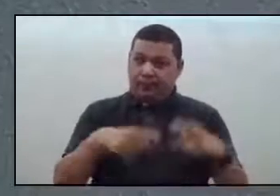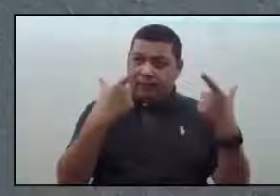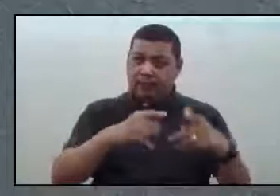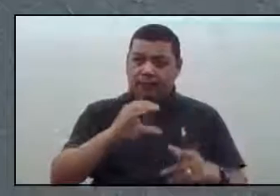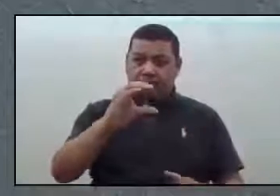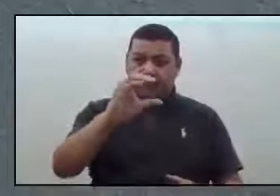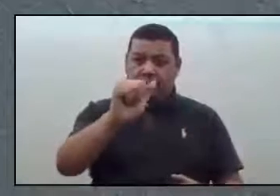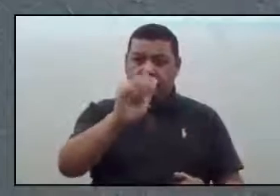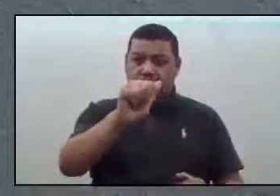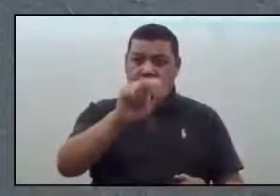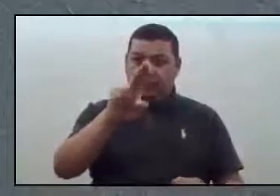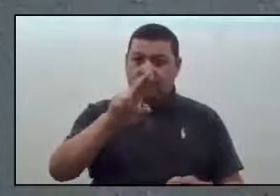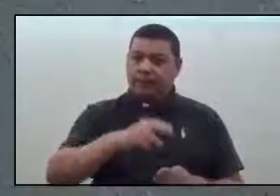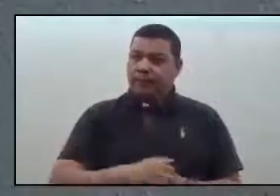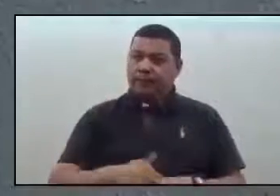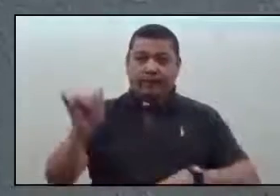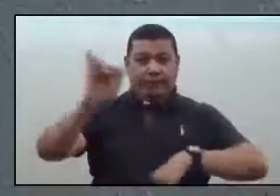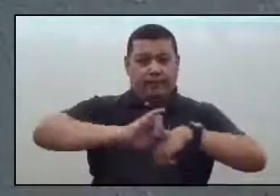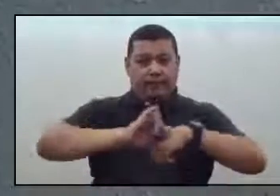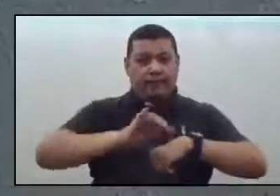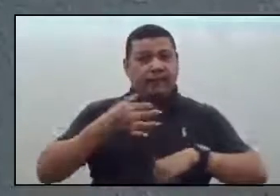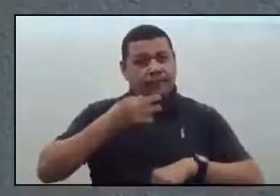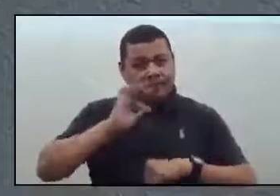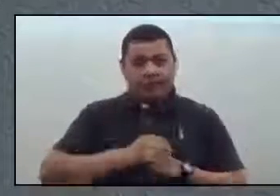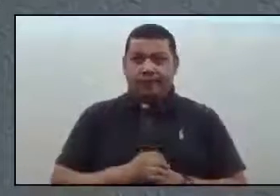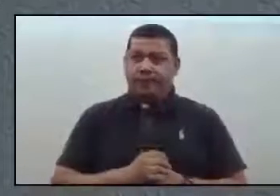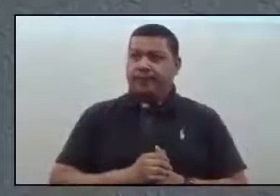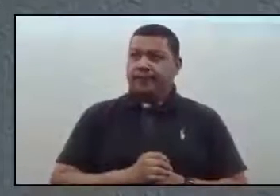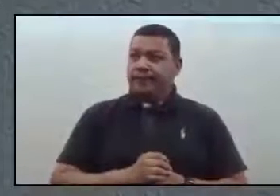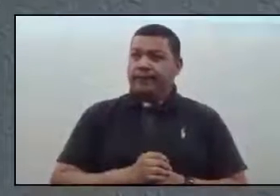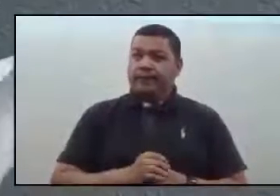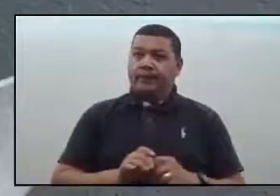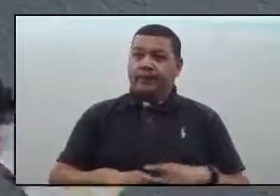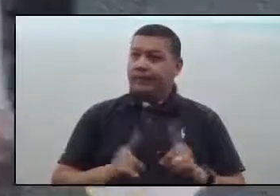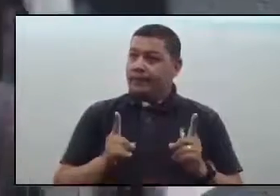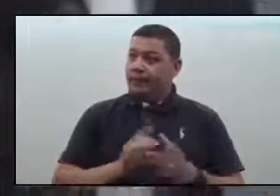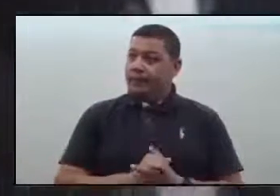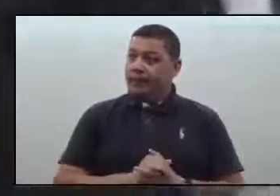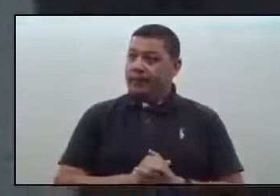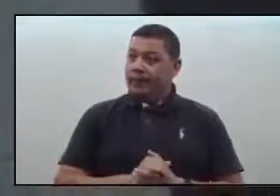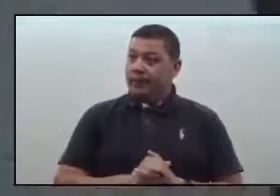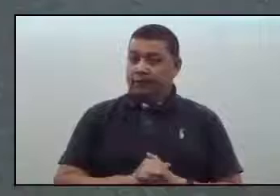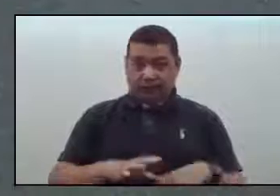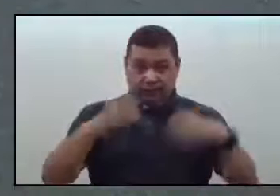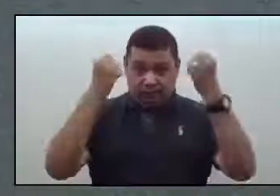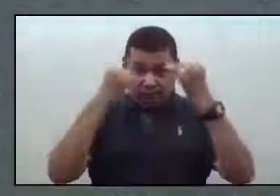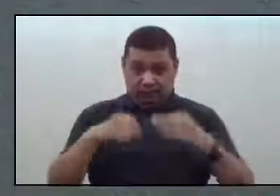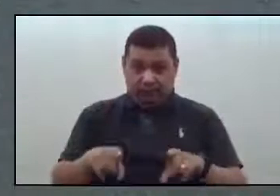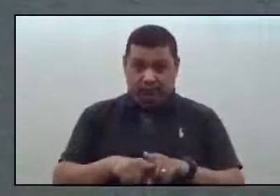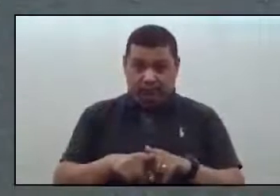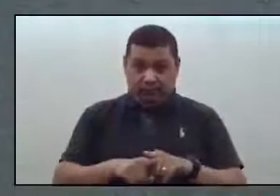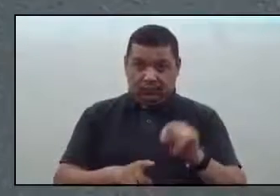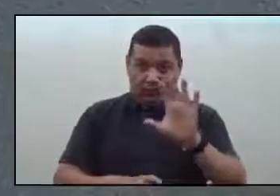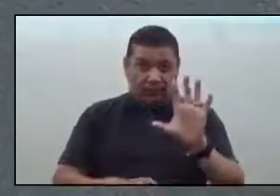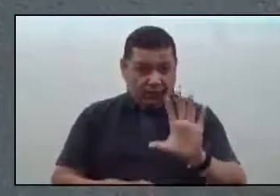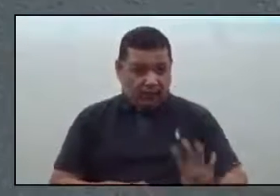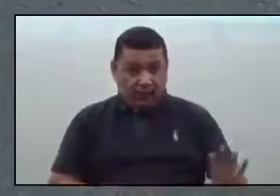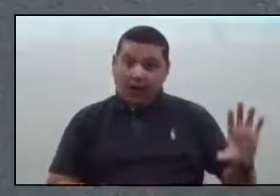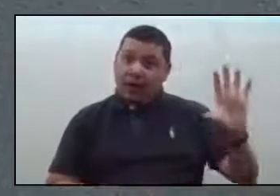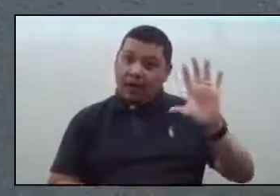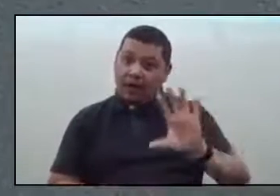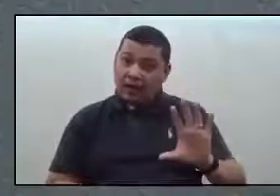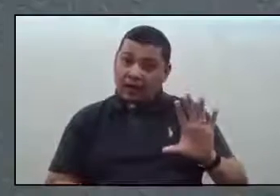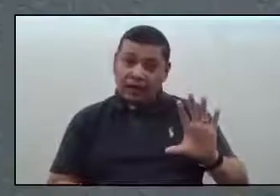a capital do café, né? Como a gente tem defendido, né? Mas voltamos a falar também em região. Só